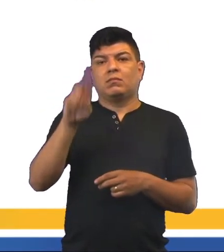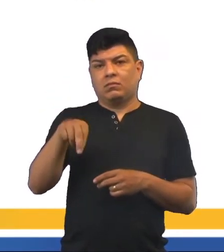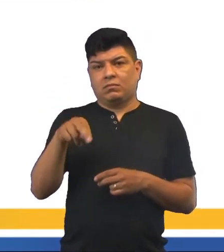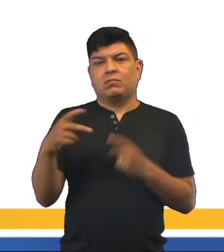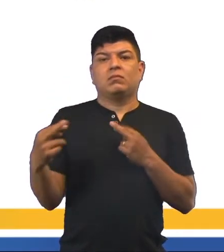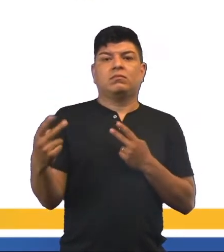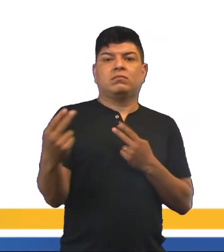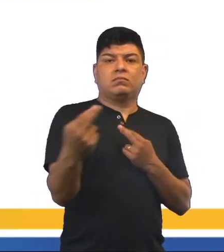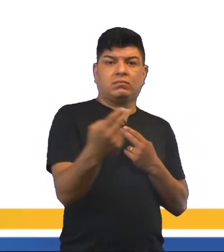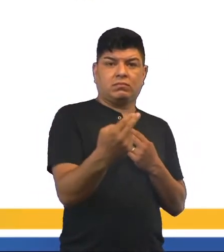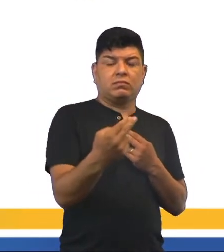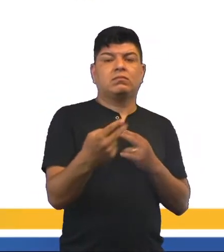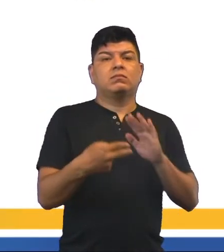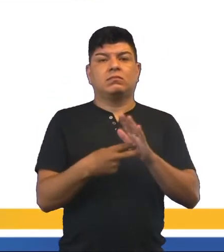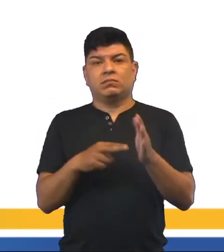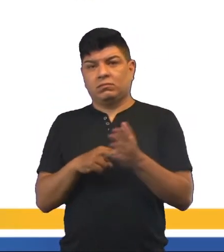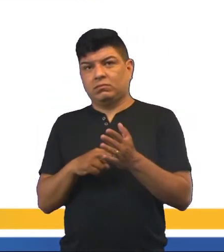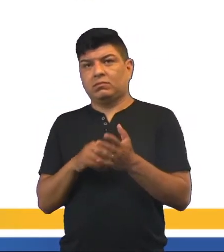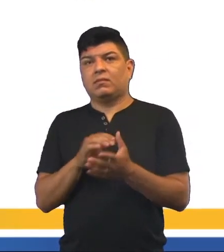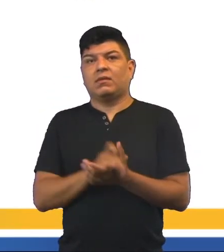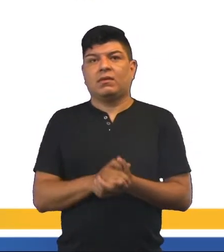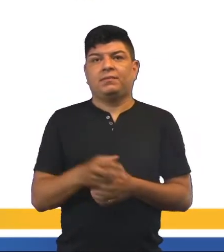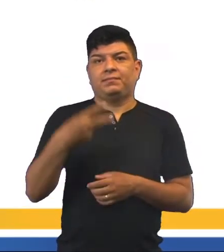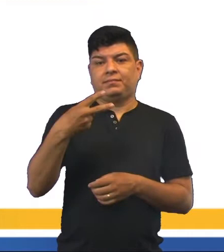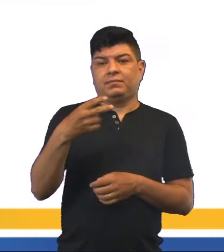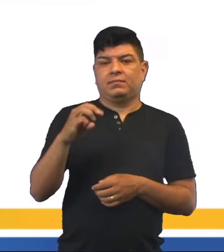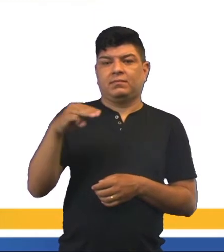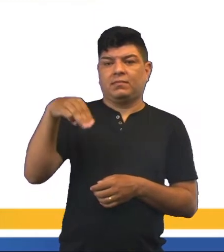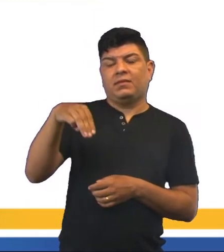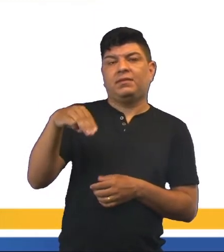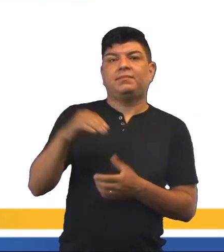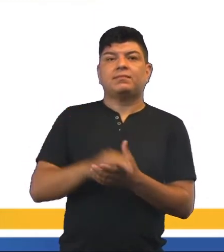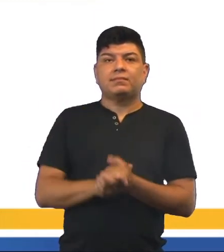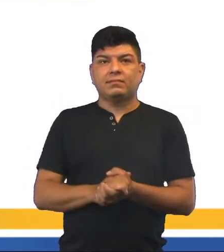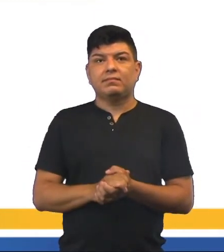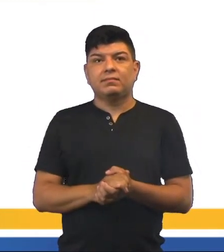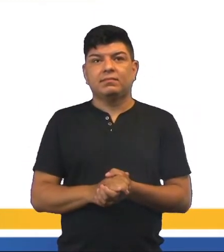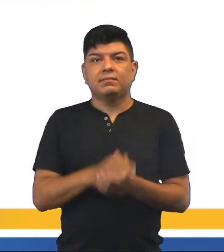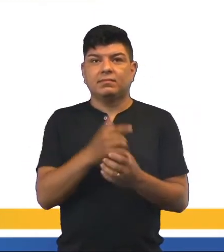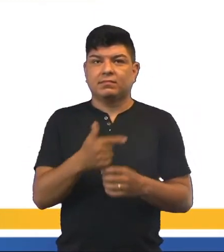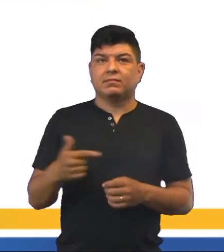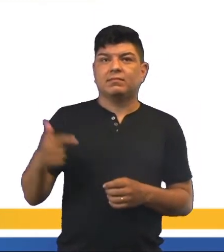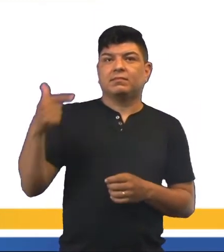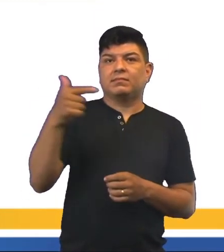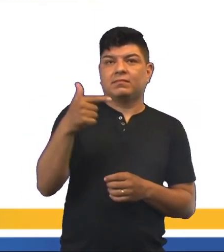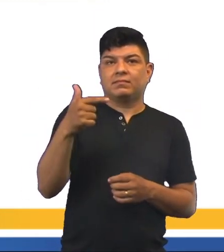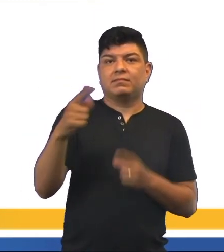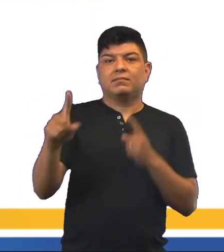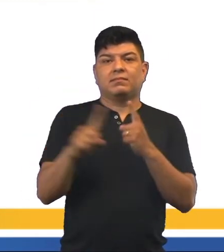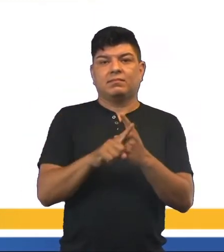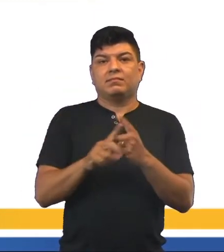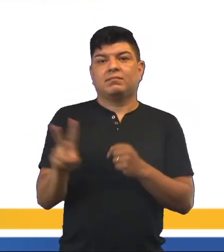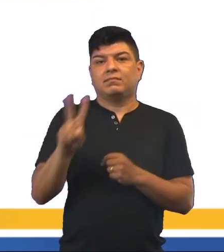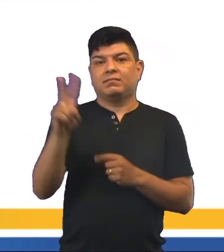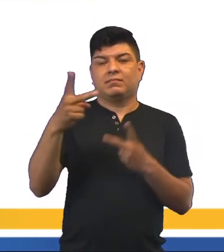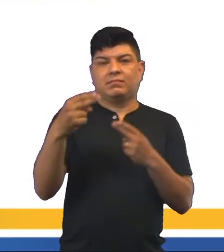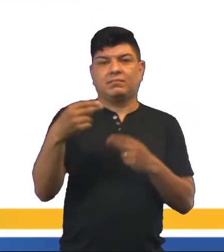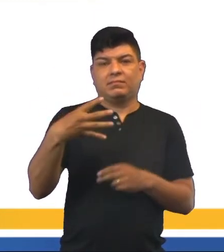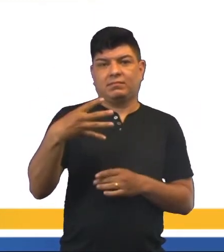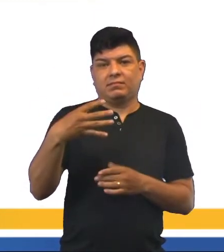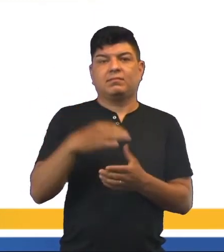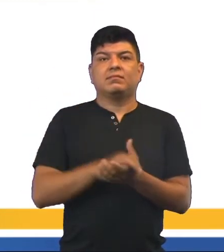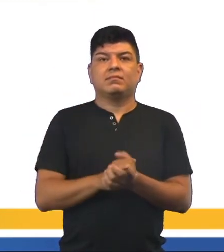de semelhança, ou seja, 2 centímetros. Se é 2 centímetros, quando eu levo ao quadrado, eu encontro o valor igual a